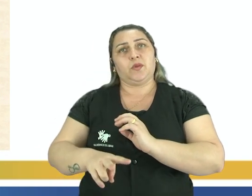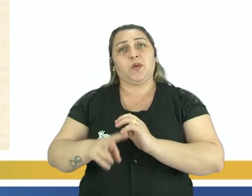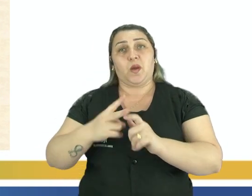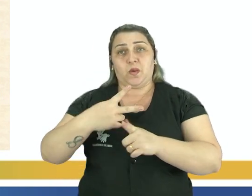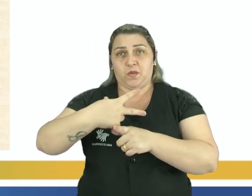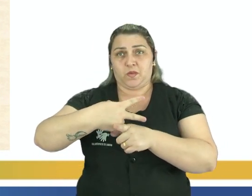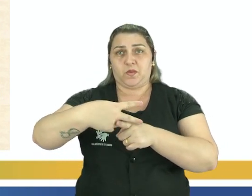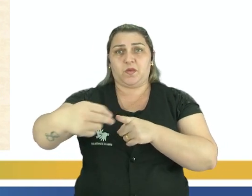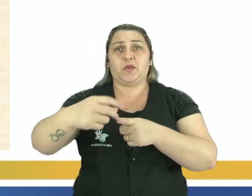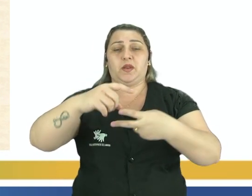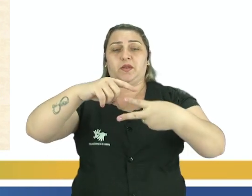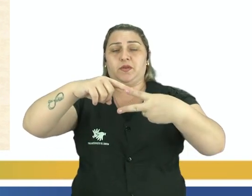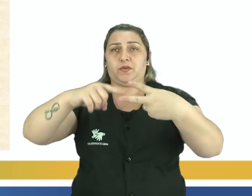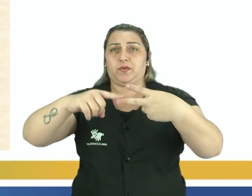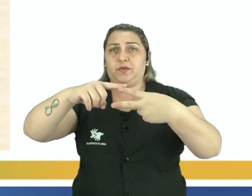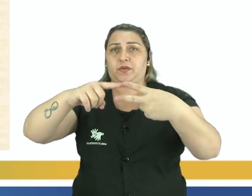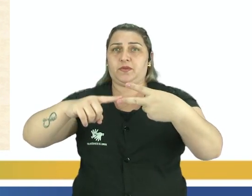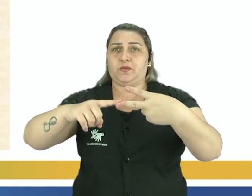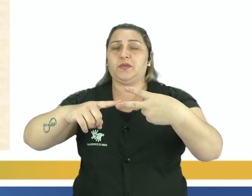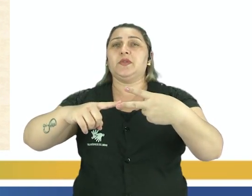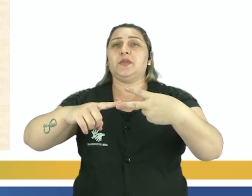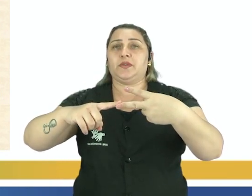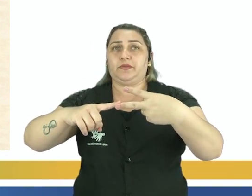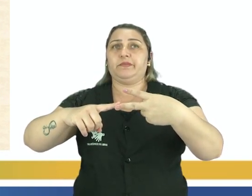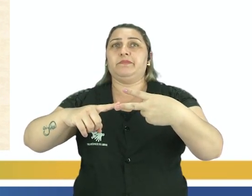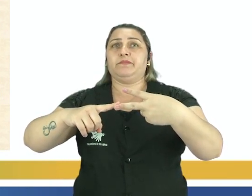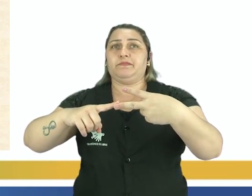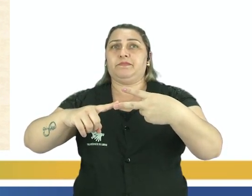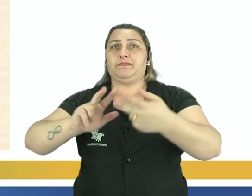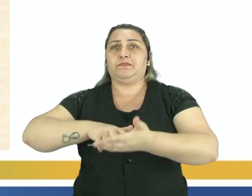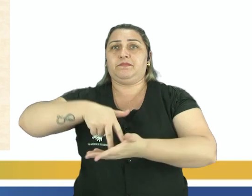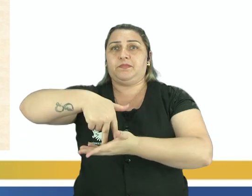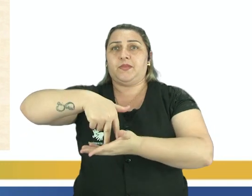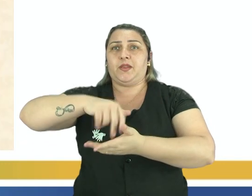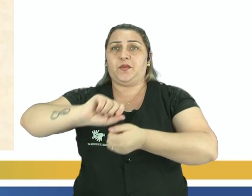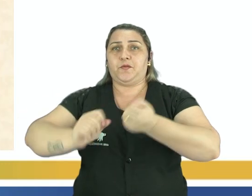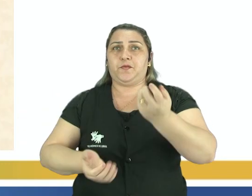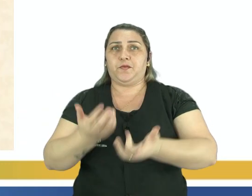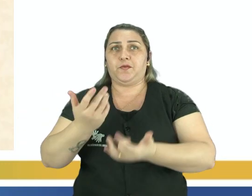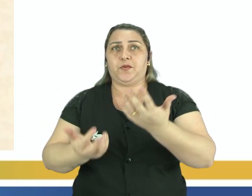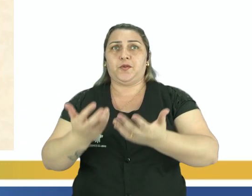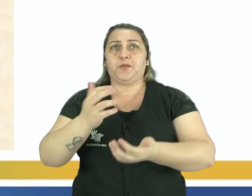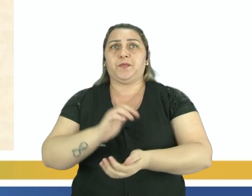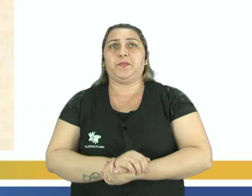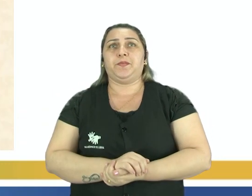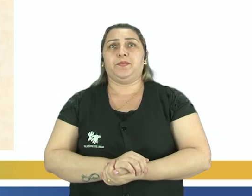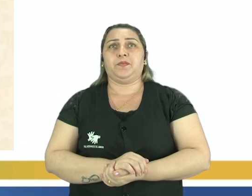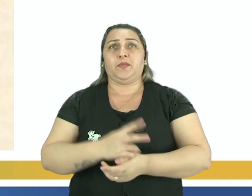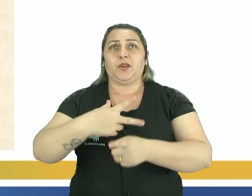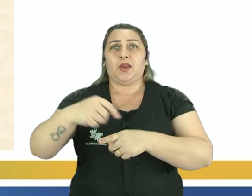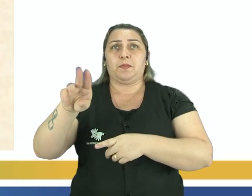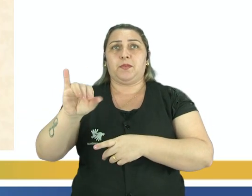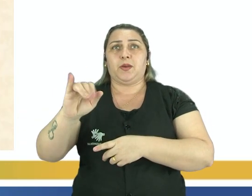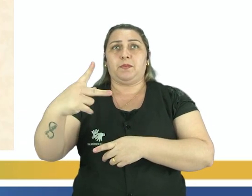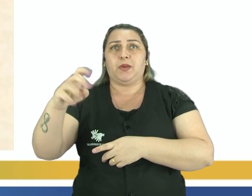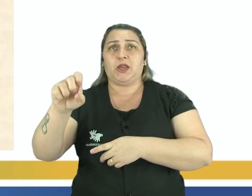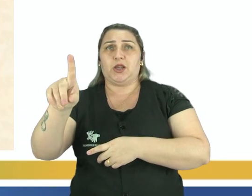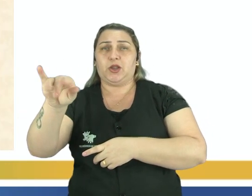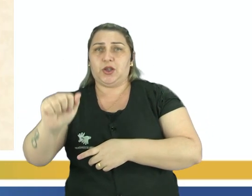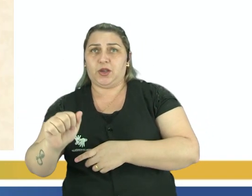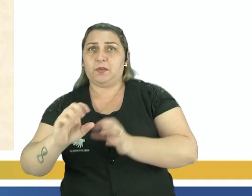conquista essas duas etapas, né? A bipedia e o controle do fogo. A conquista da bipedia,